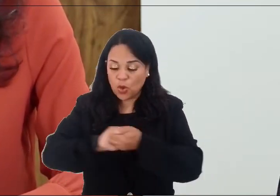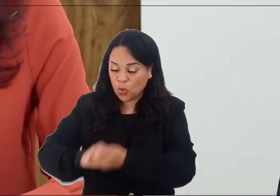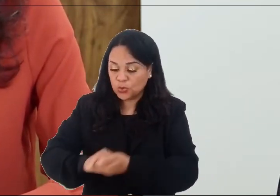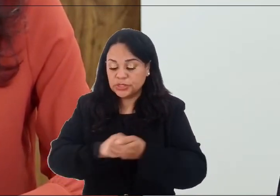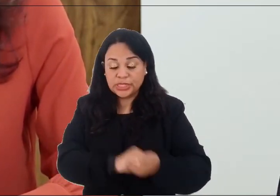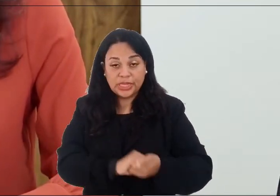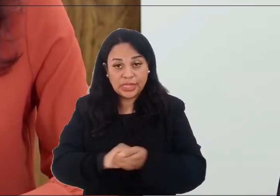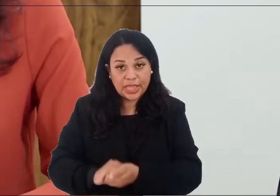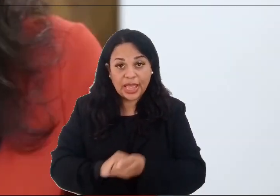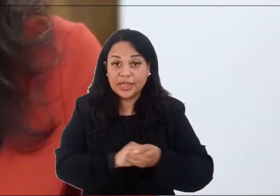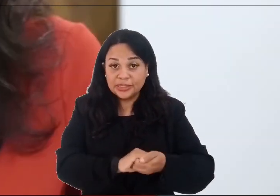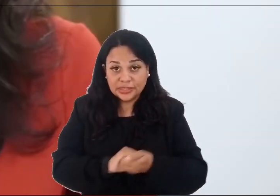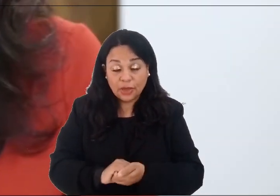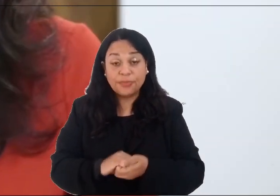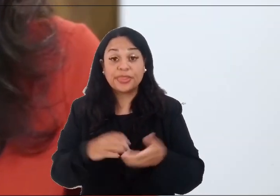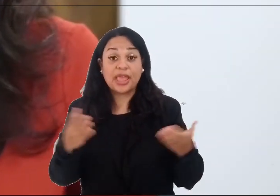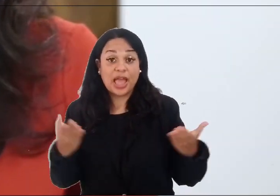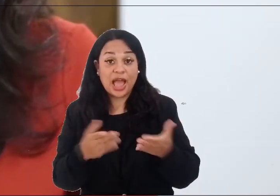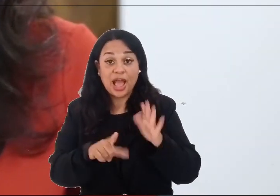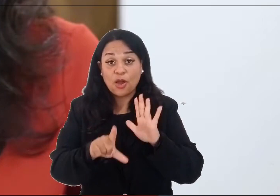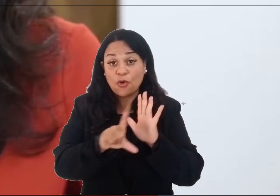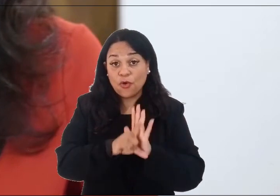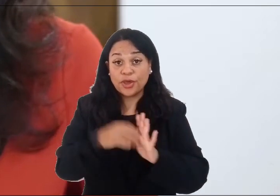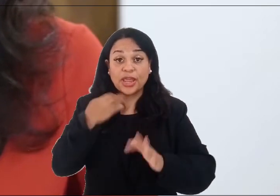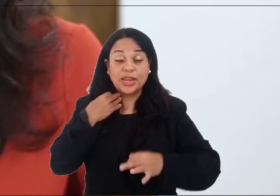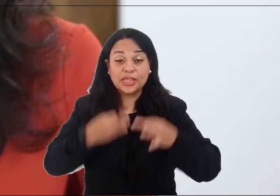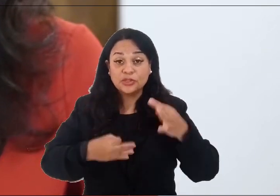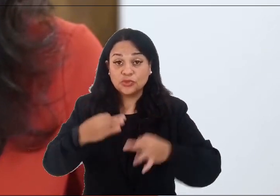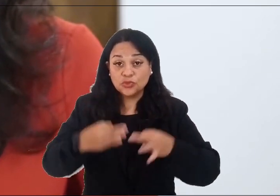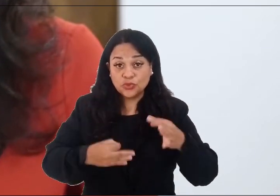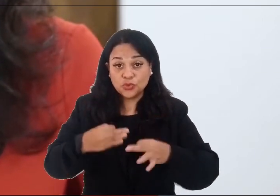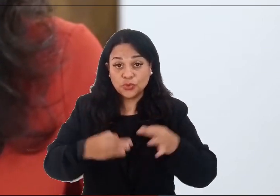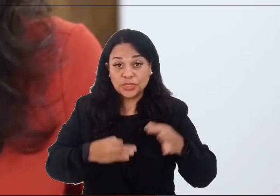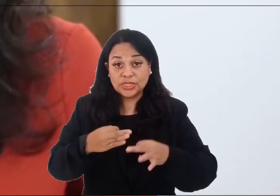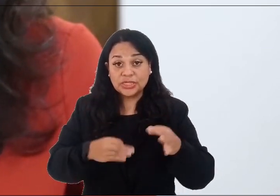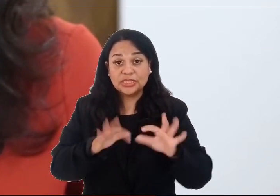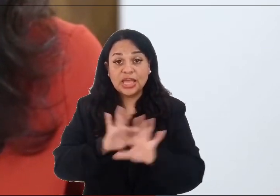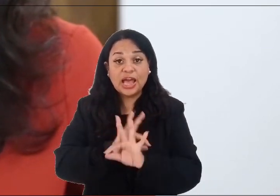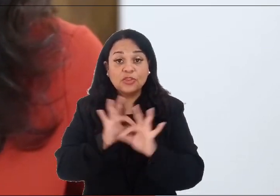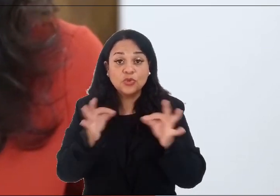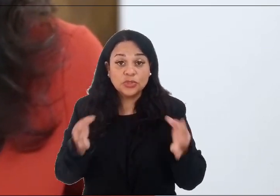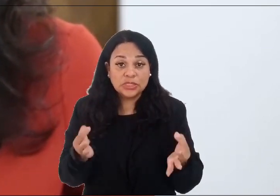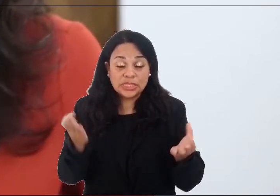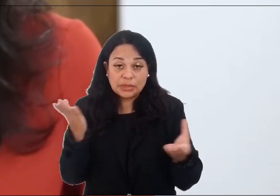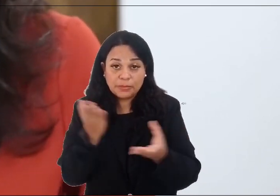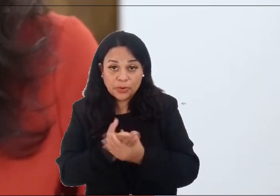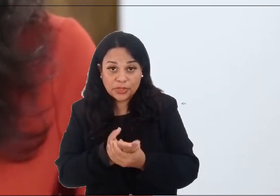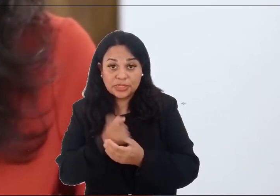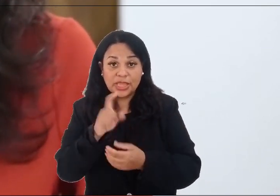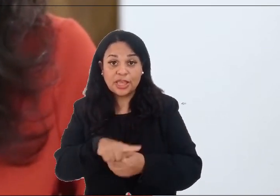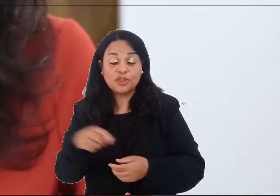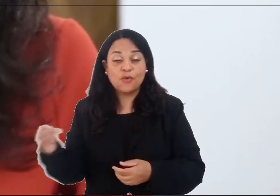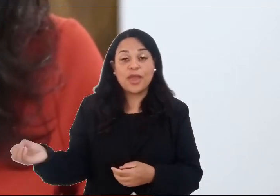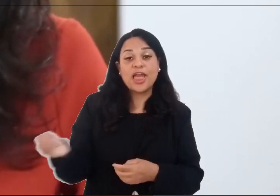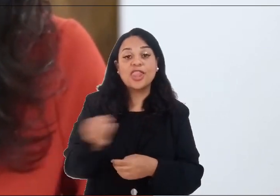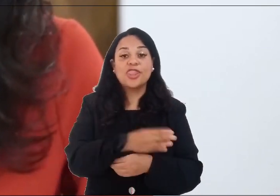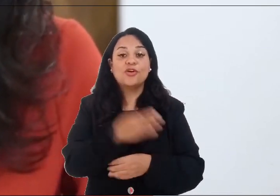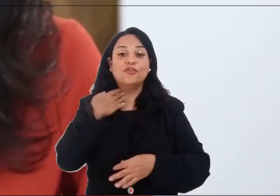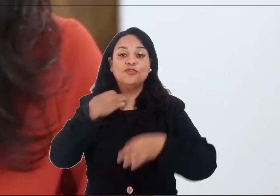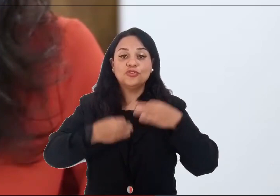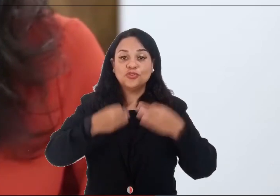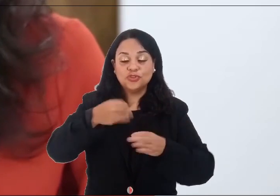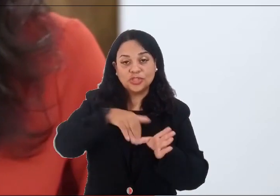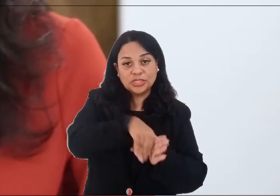e julgamento. Apenas recentemente, com a Lei de Juizados de Pequenas Causas, que foi a grande inovação da justiça conciliativa